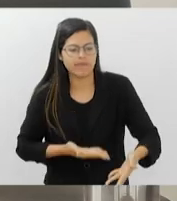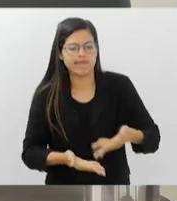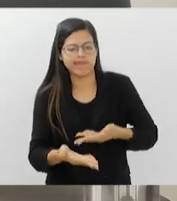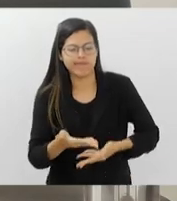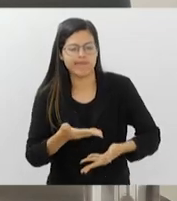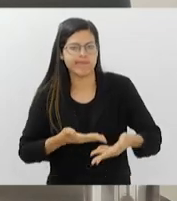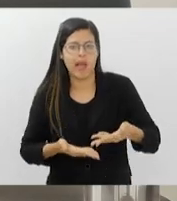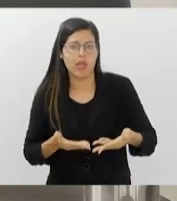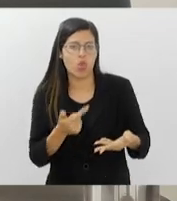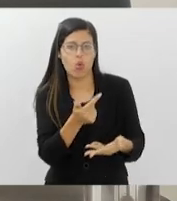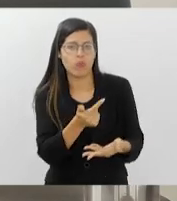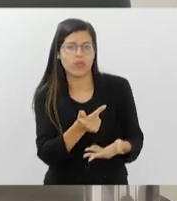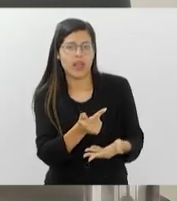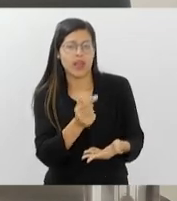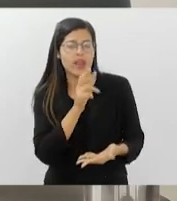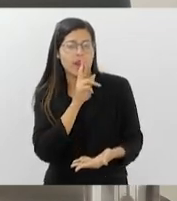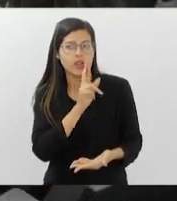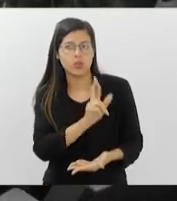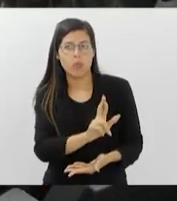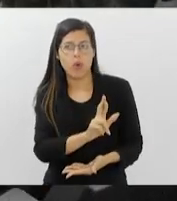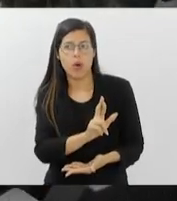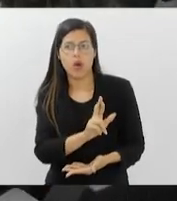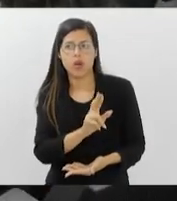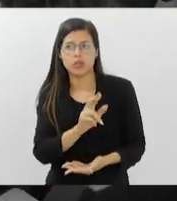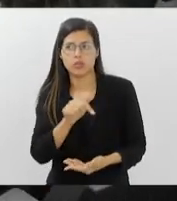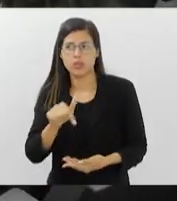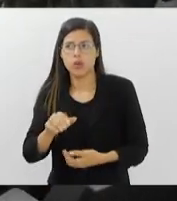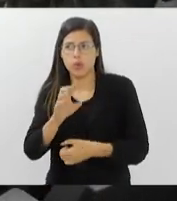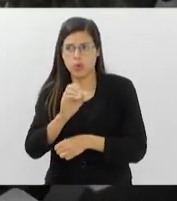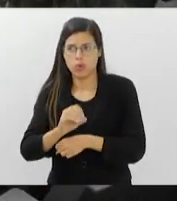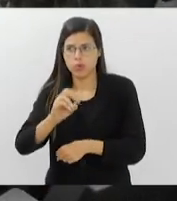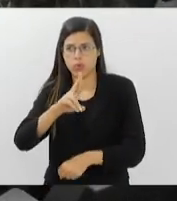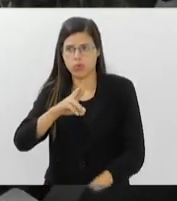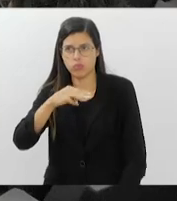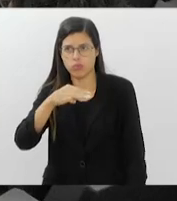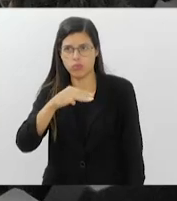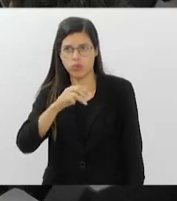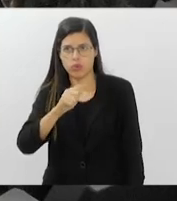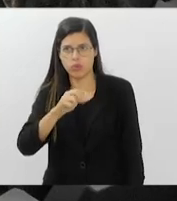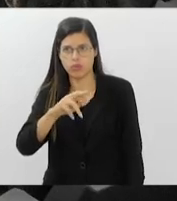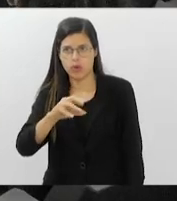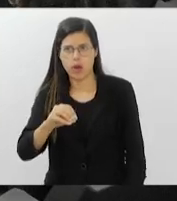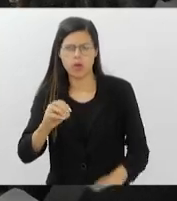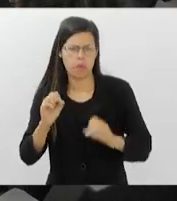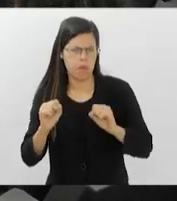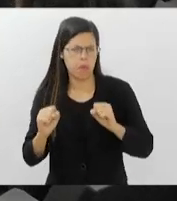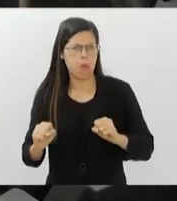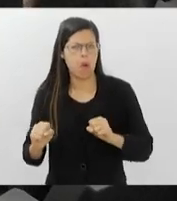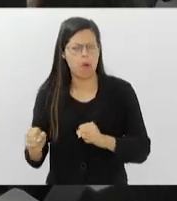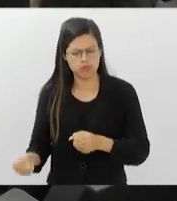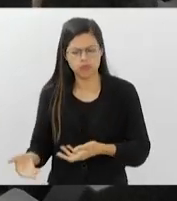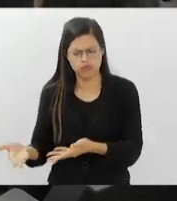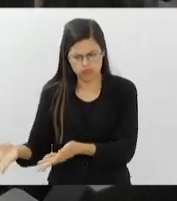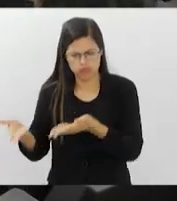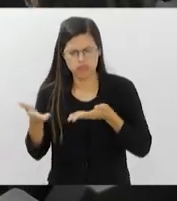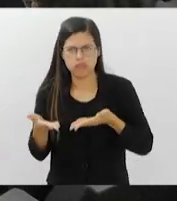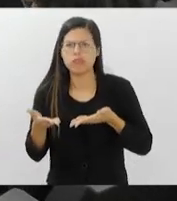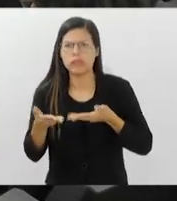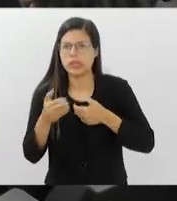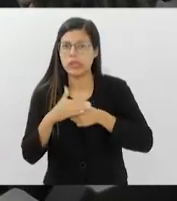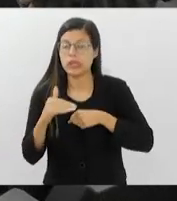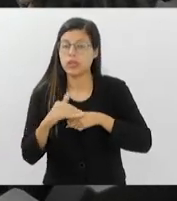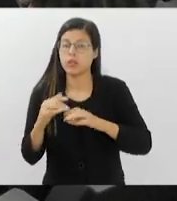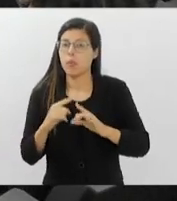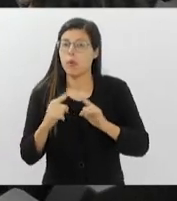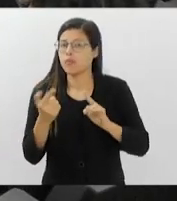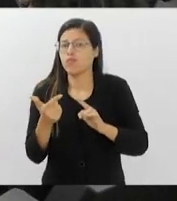sem resposta não é que o Dr Mário não possa vir aqui Claro que ele pode vir aqui deve é muito bem querido aqui mas nós não temos